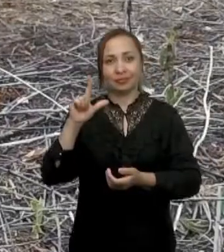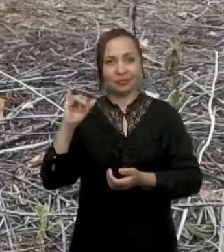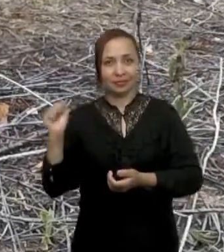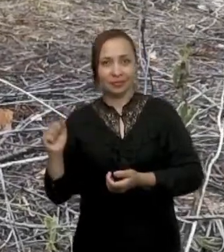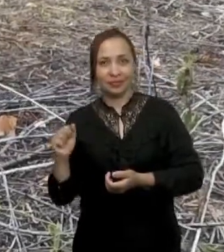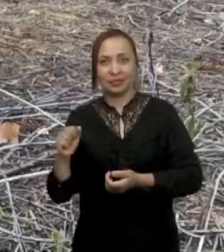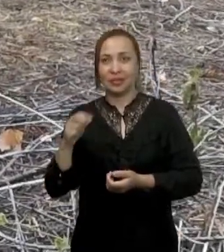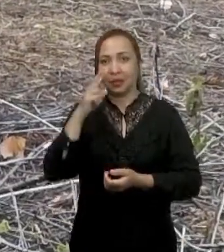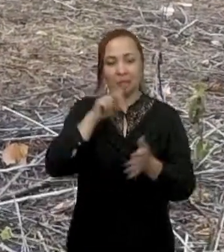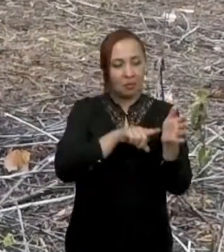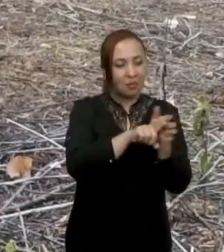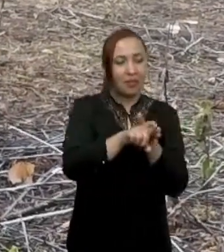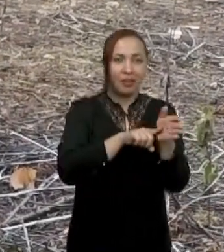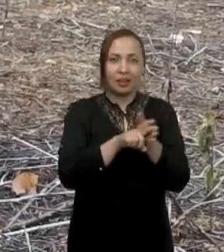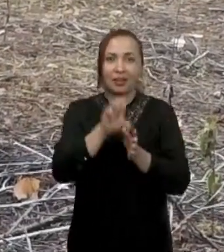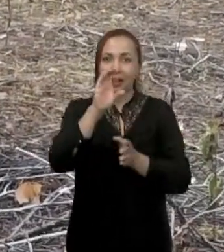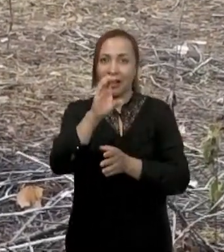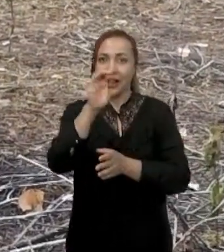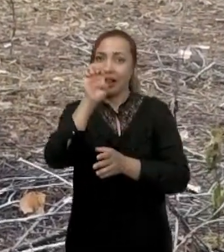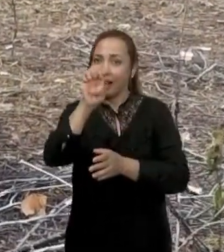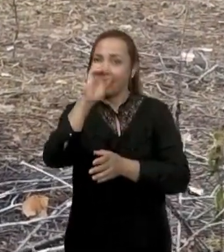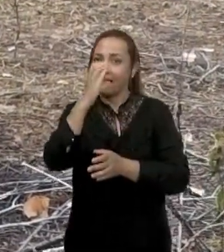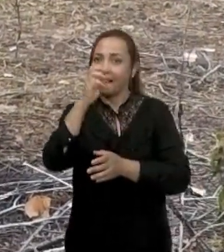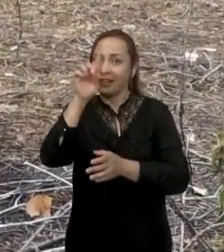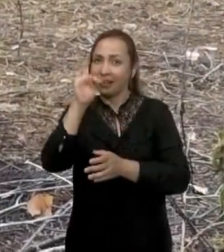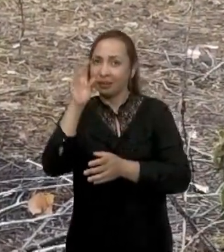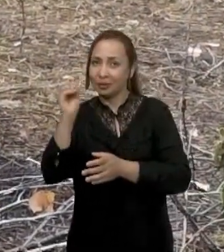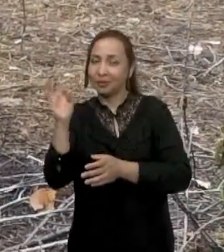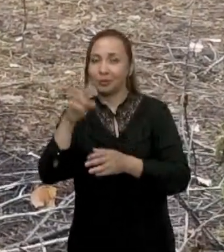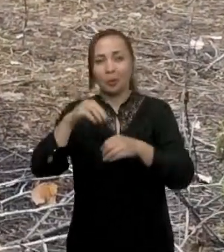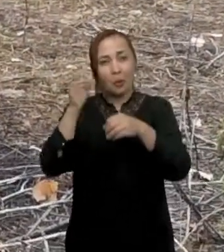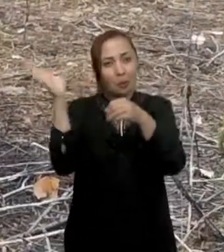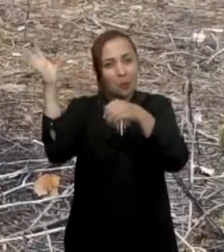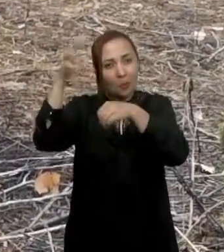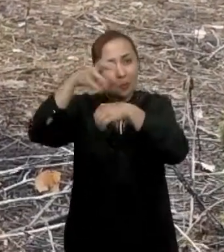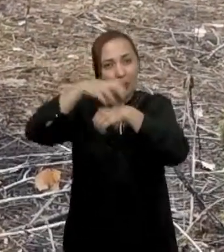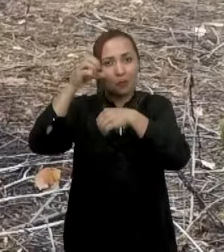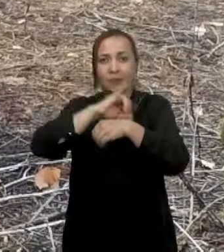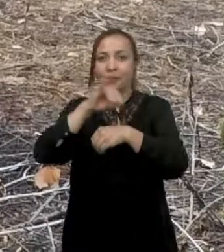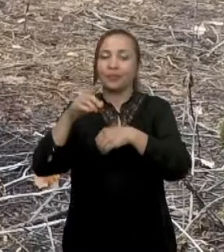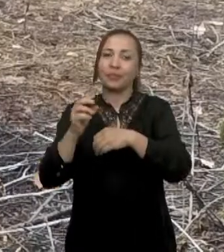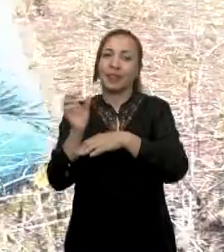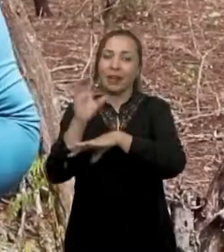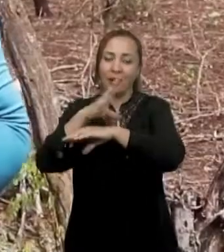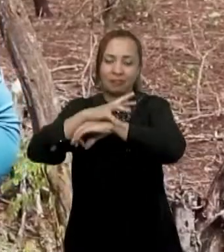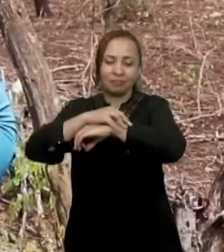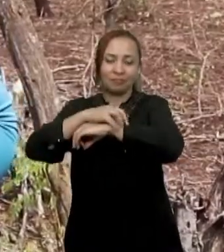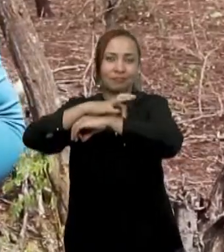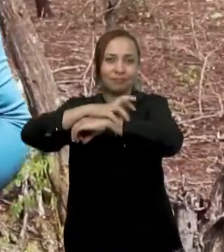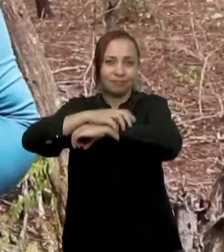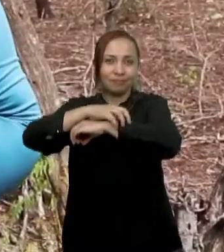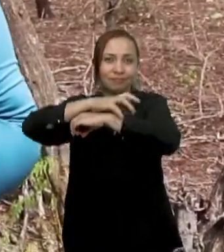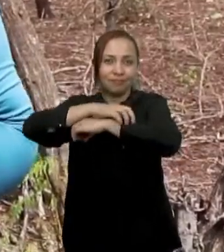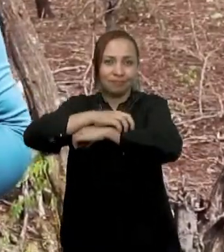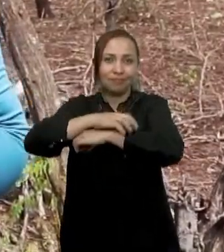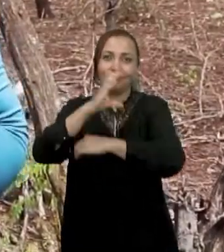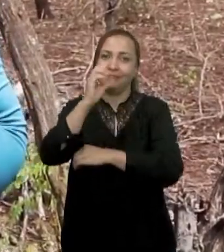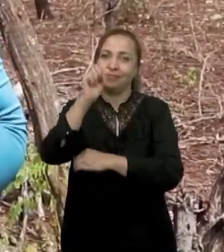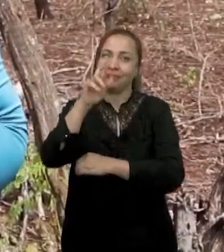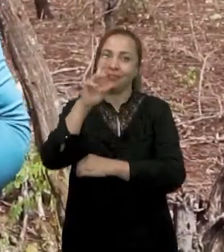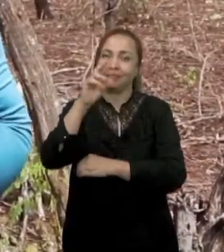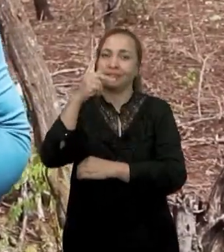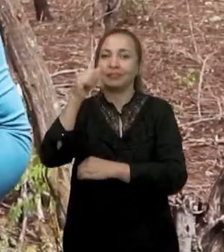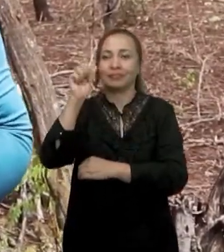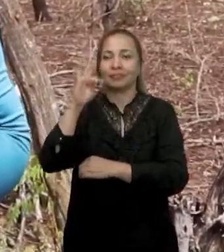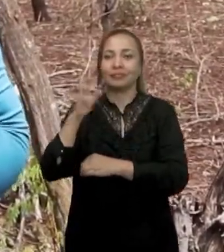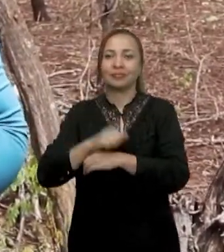de ectoparasitas, principalmente se os animais apresentam incidência de carrapatos. Eu faço a inspeção no corpo do